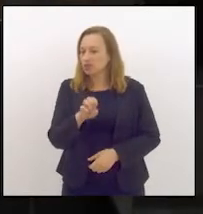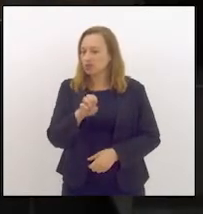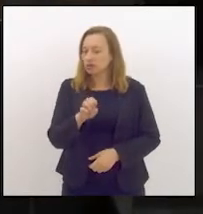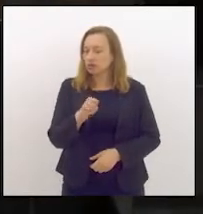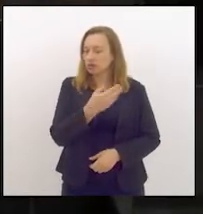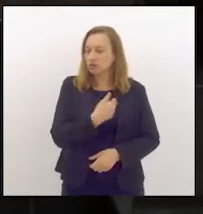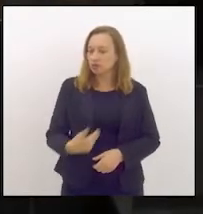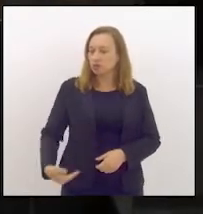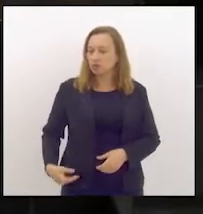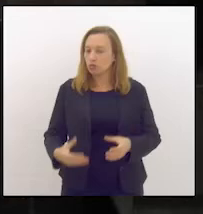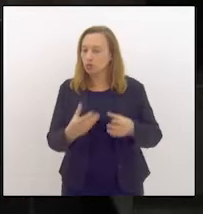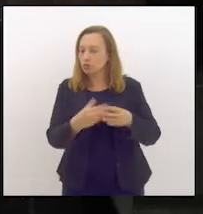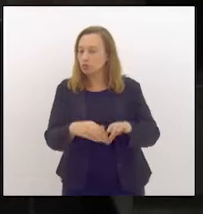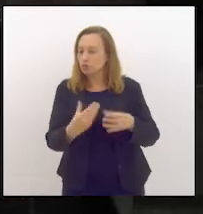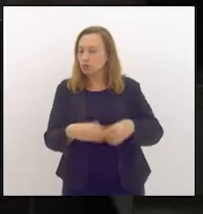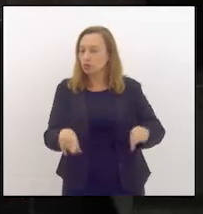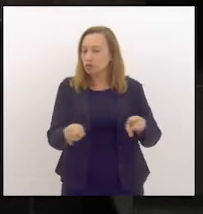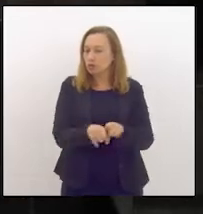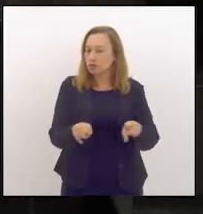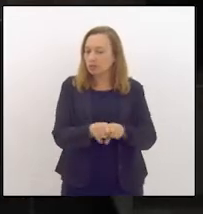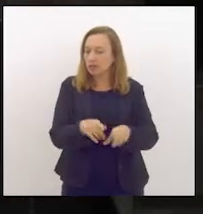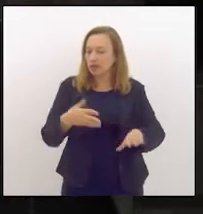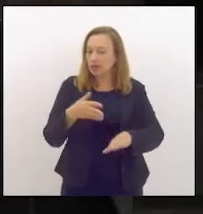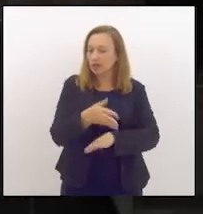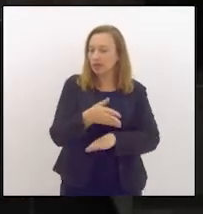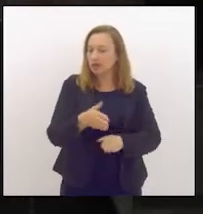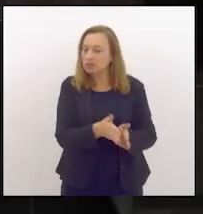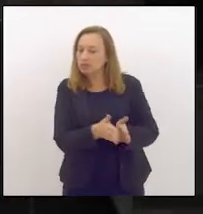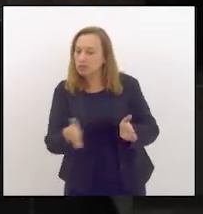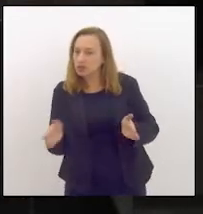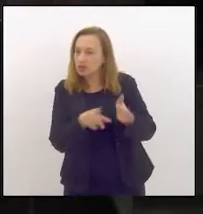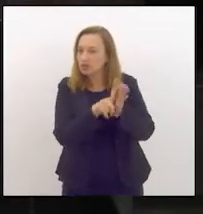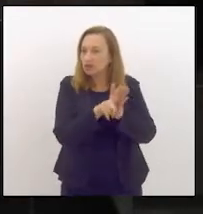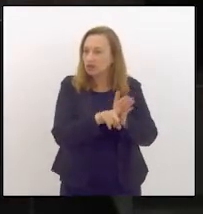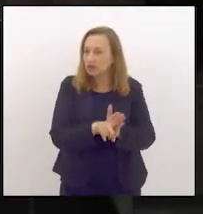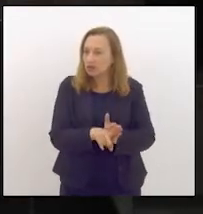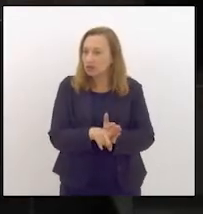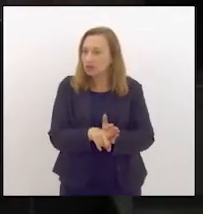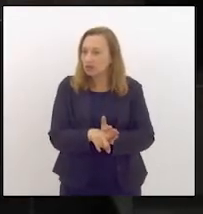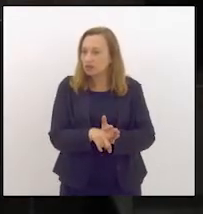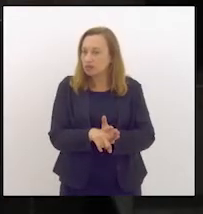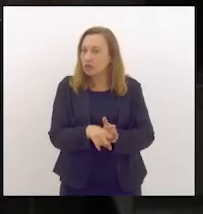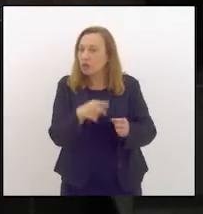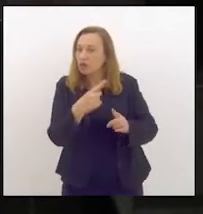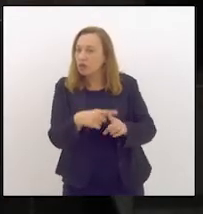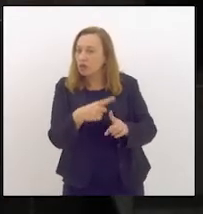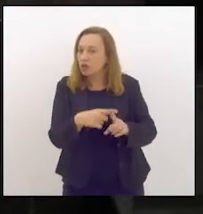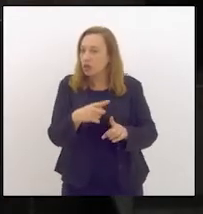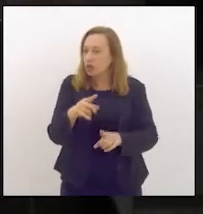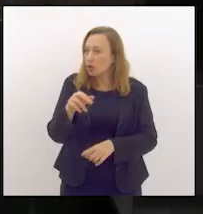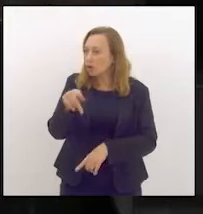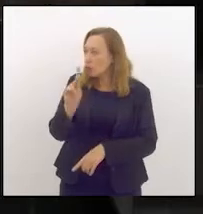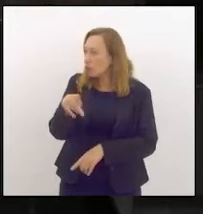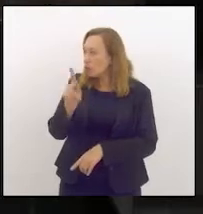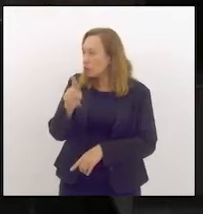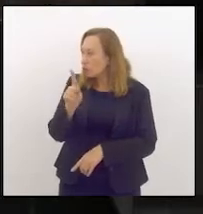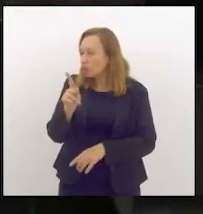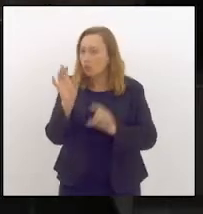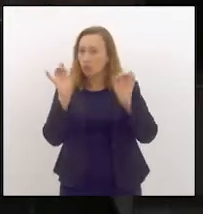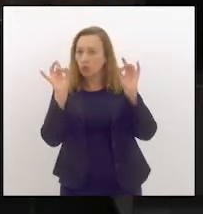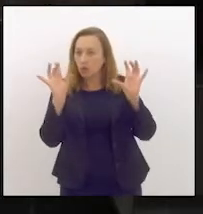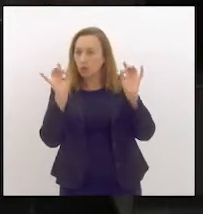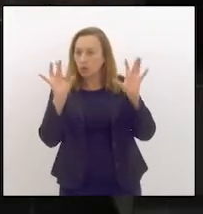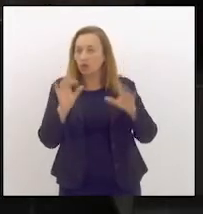concursados também entre nesse processo fiscalização porque os cortes participações